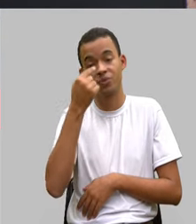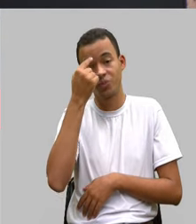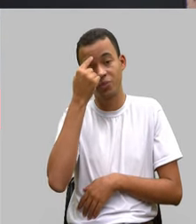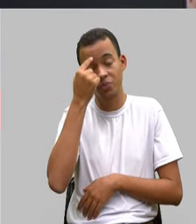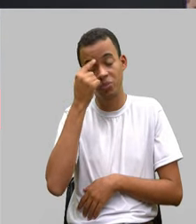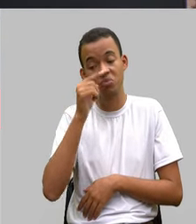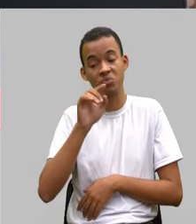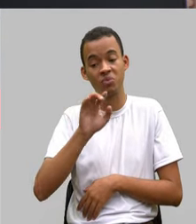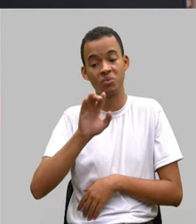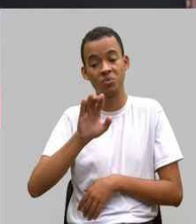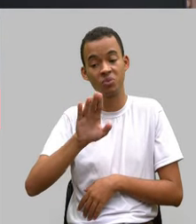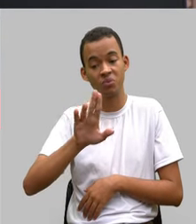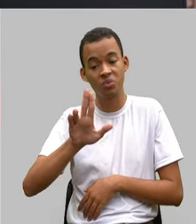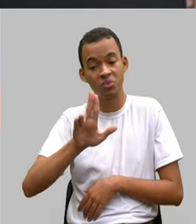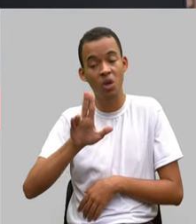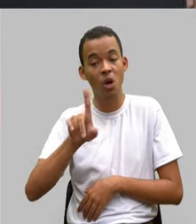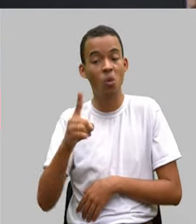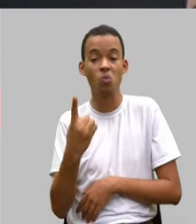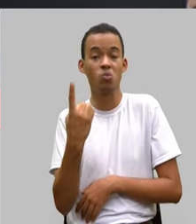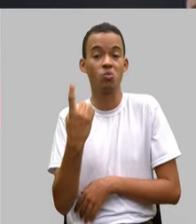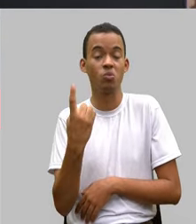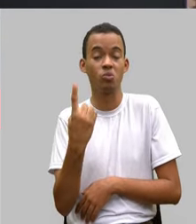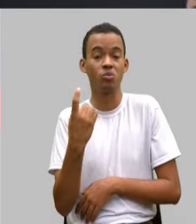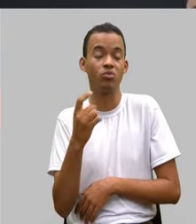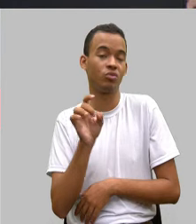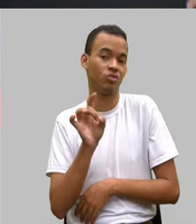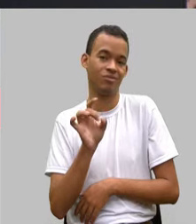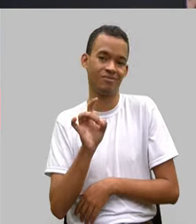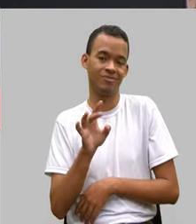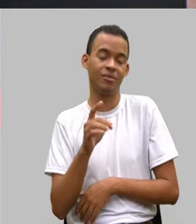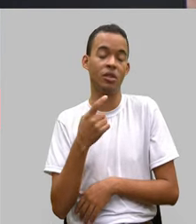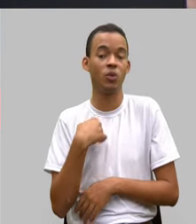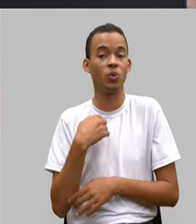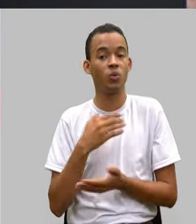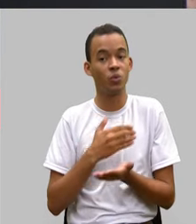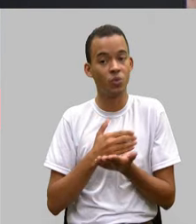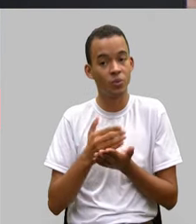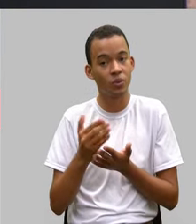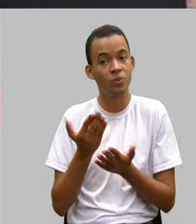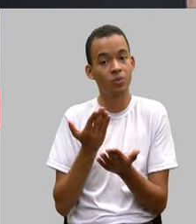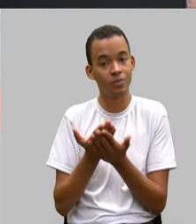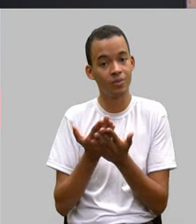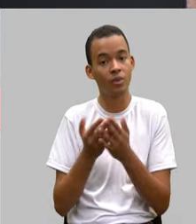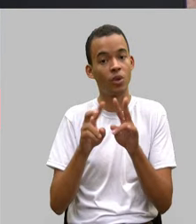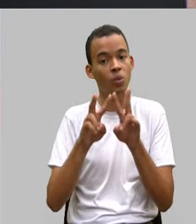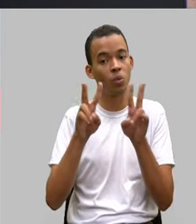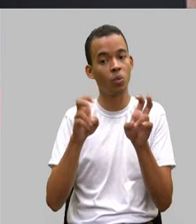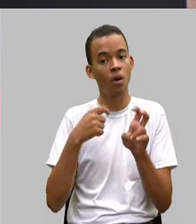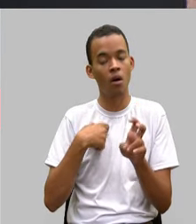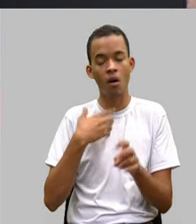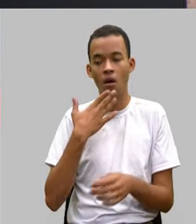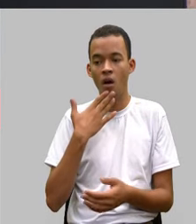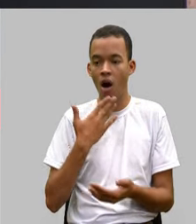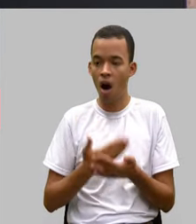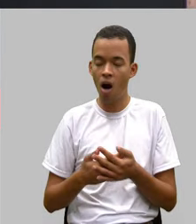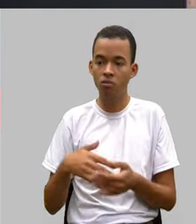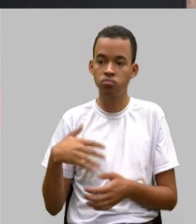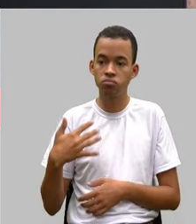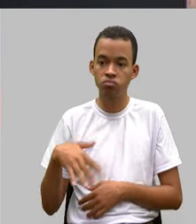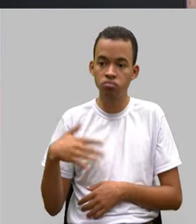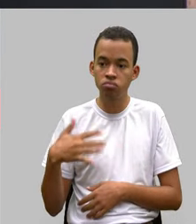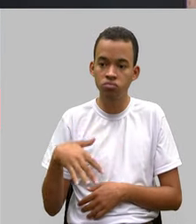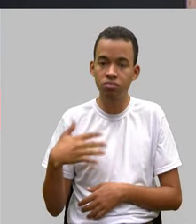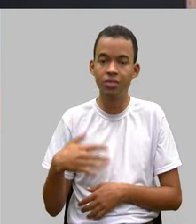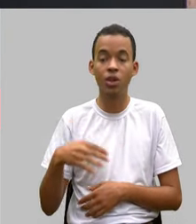eu comecei a estudar a o tema eu levei um susto quando eu descobri que dentro do